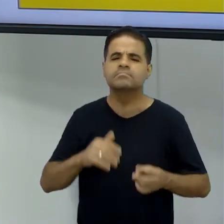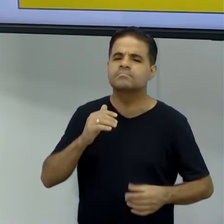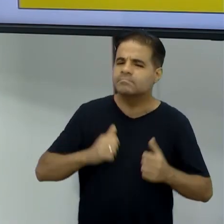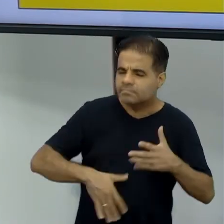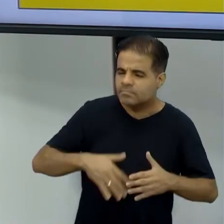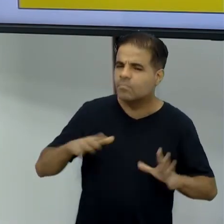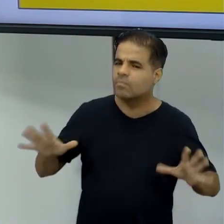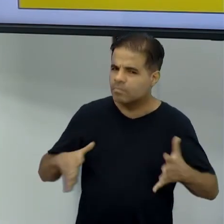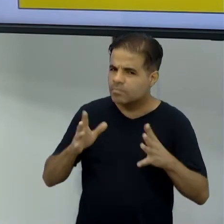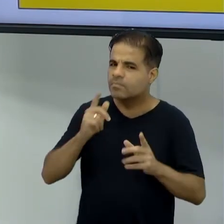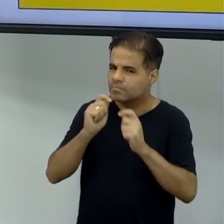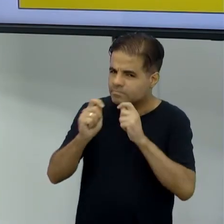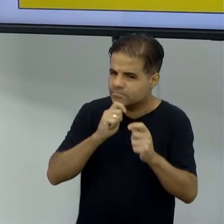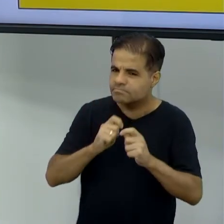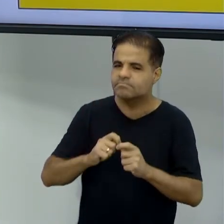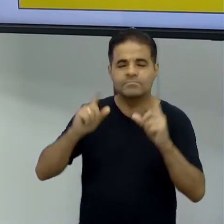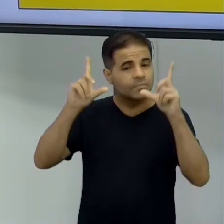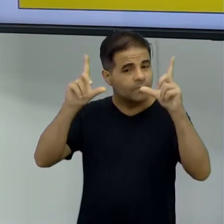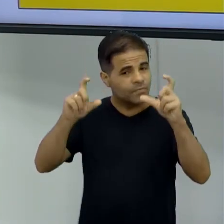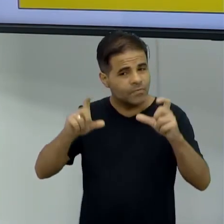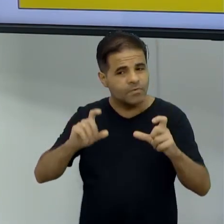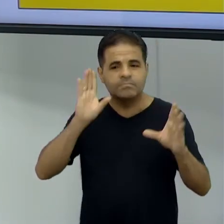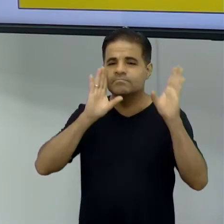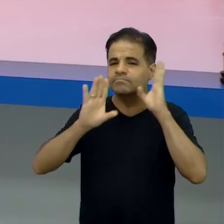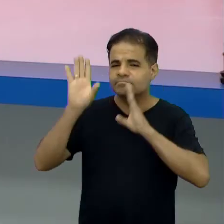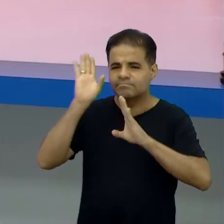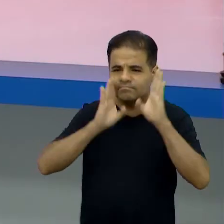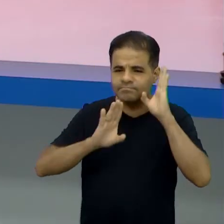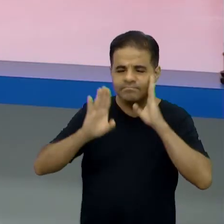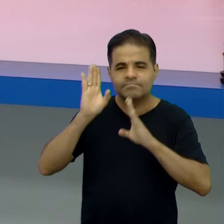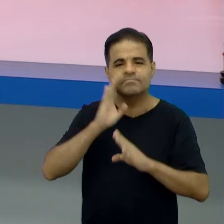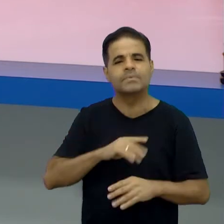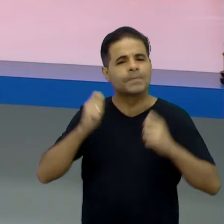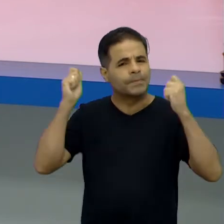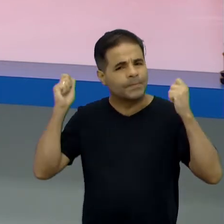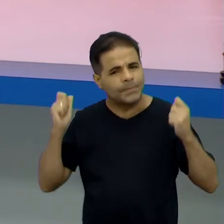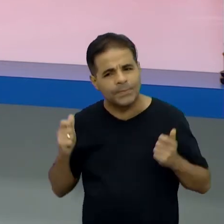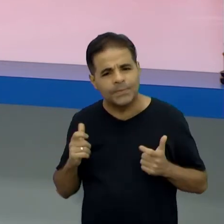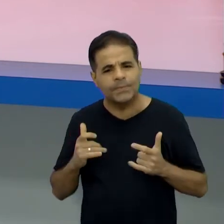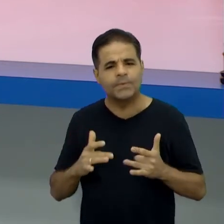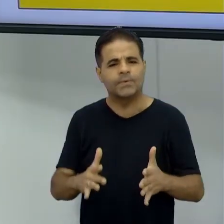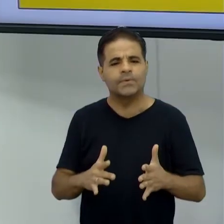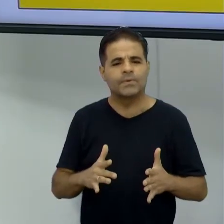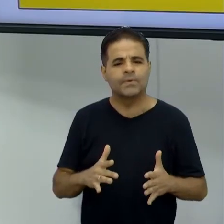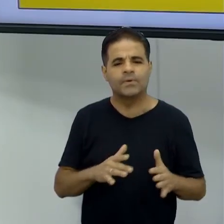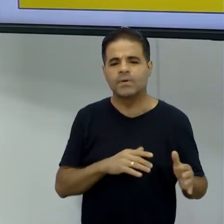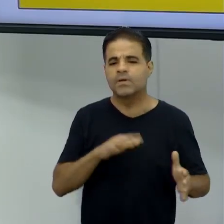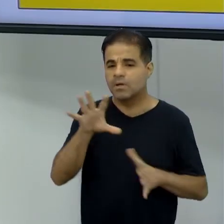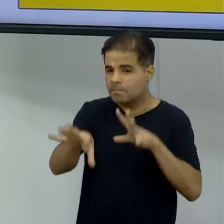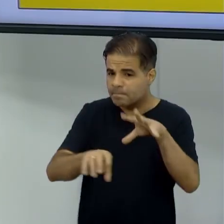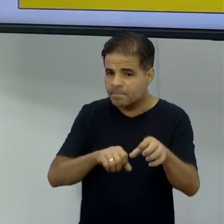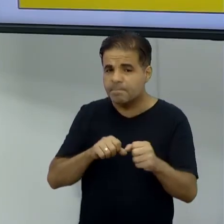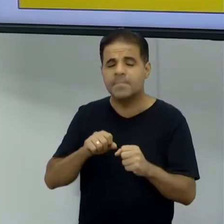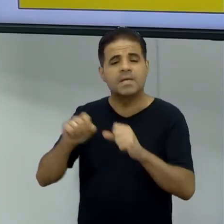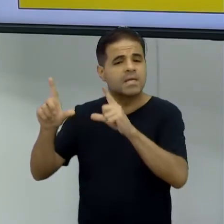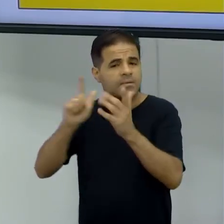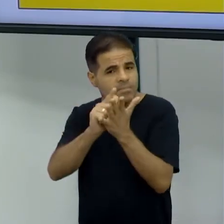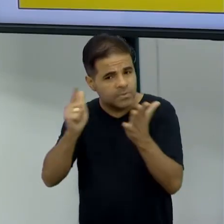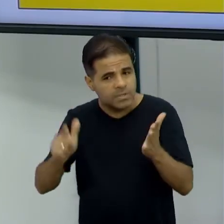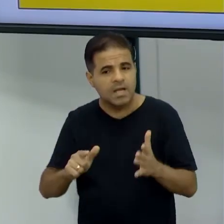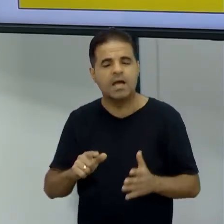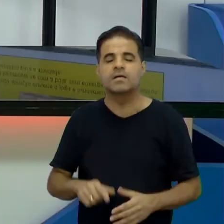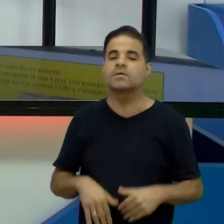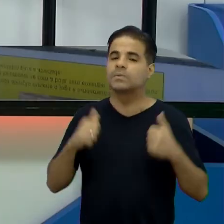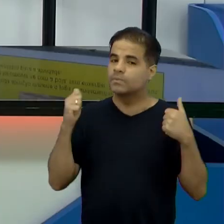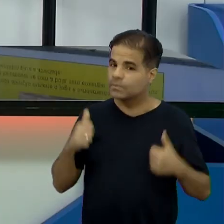nossa reportagem, essa nossa fotoreportagem. Que legal, né? Legal. Você vê projetos, né? Eu peguei a reportagem pela manchete.